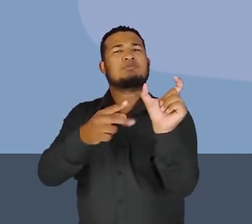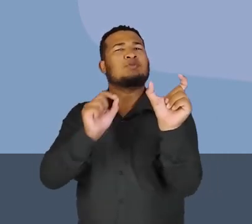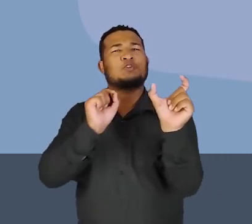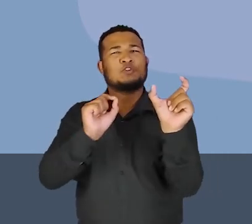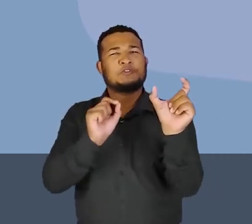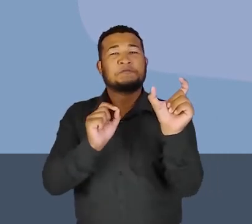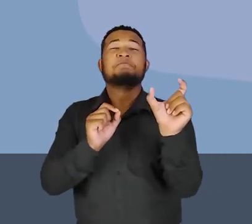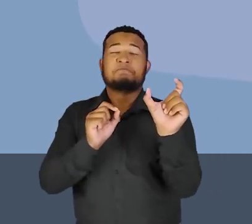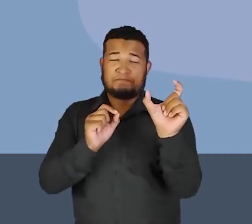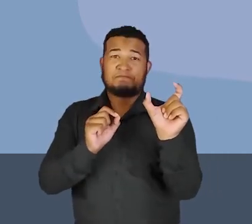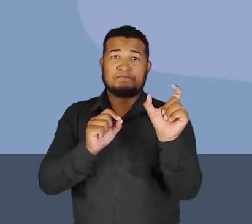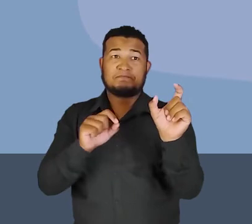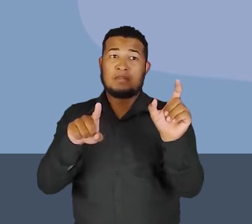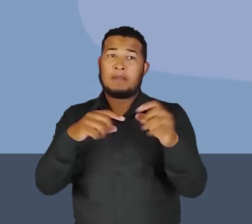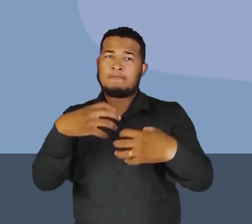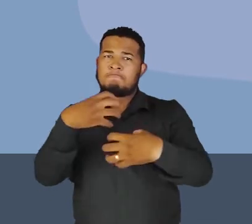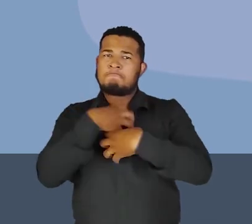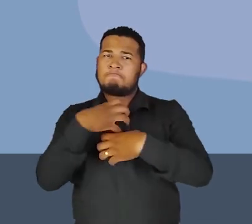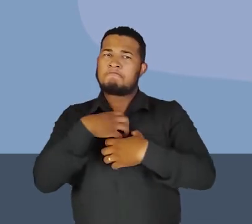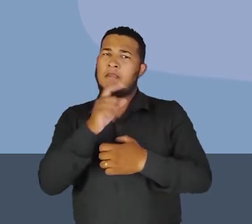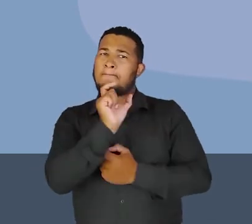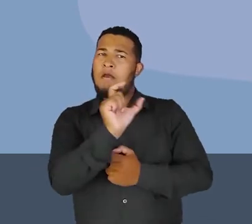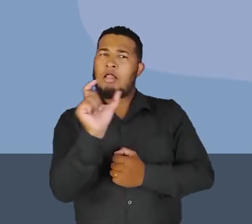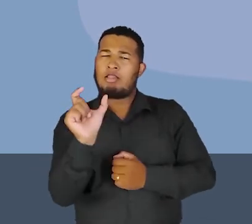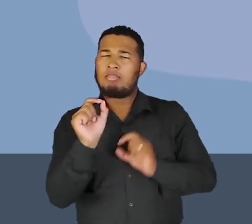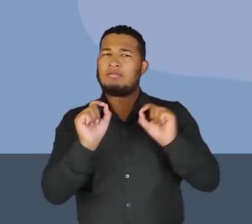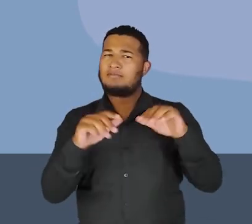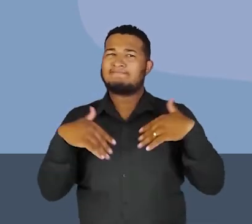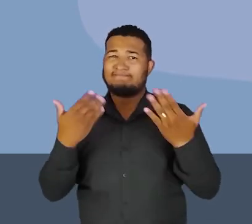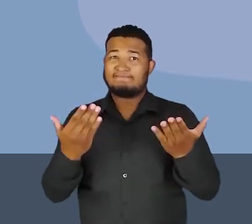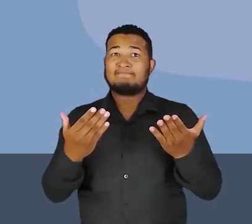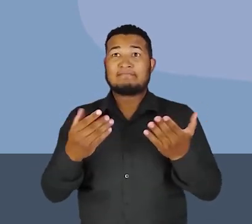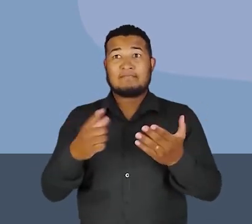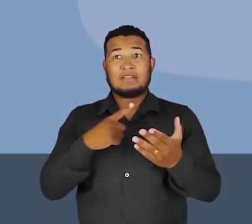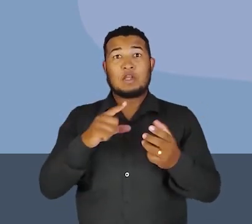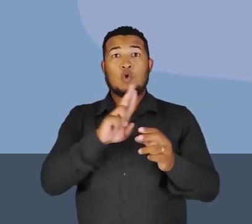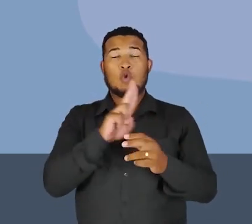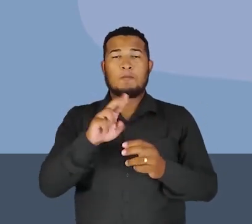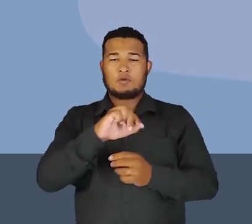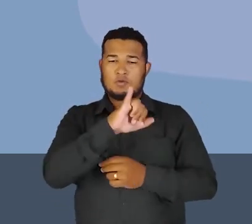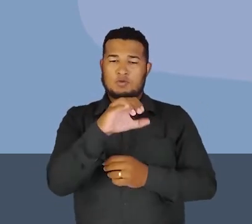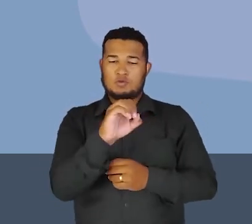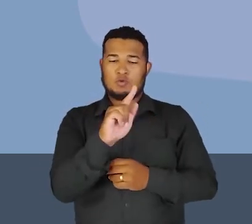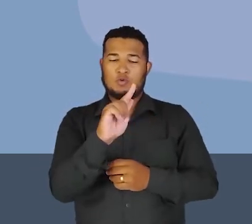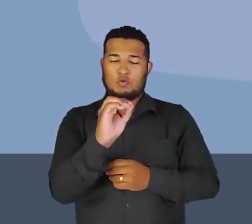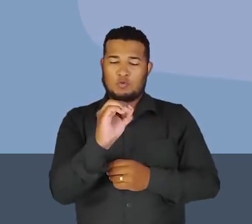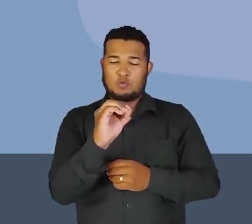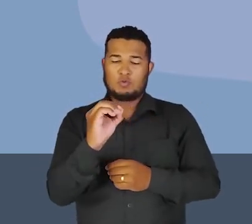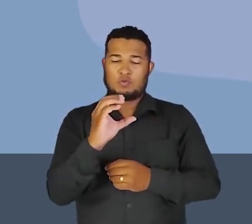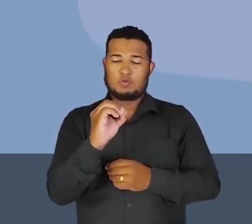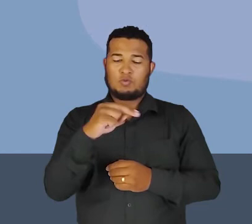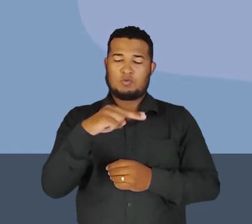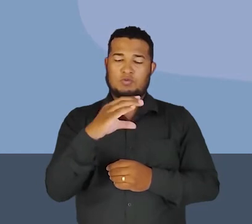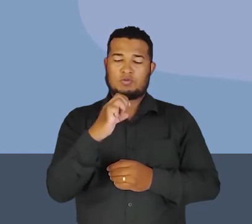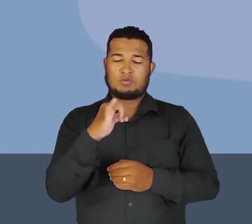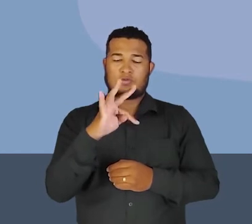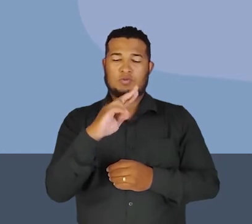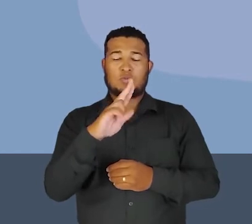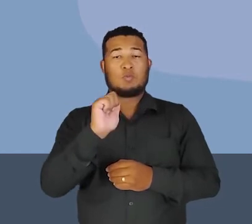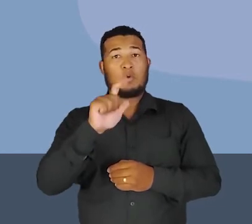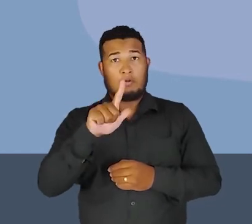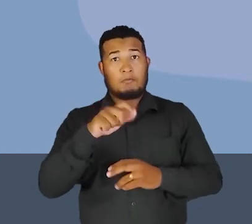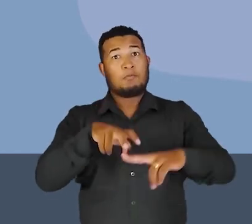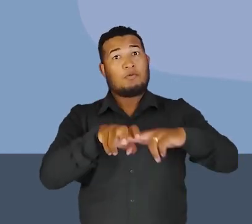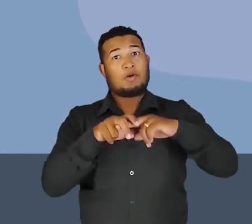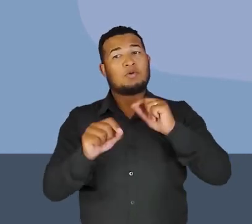né? Qual é o sentido dessas palavras? Então você tem um jogo conceitual aí, né? Por meio